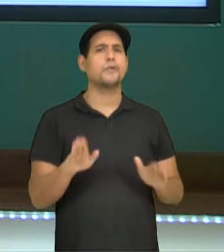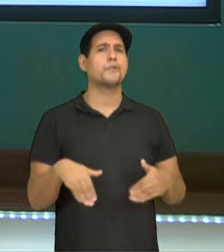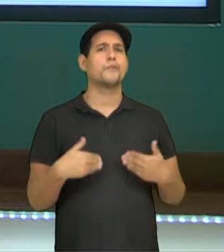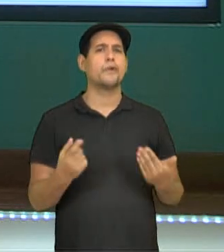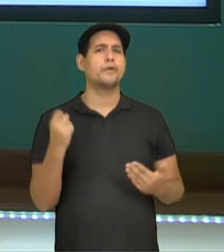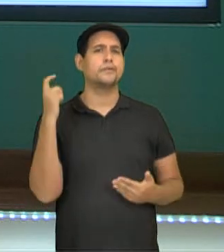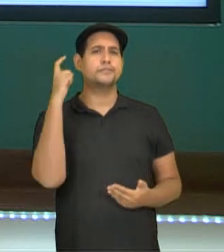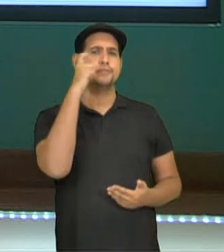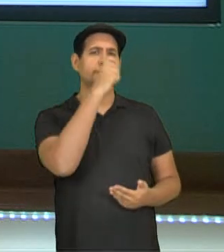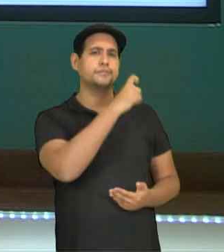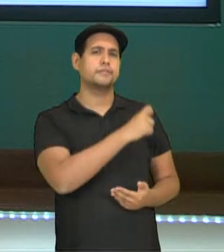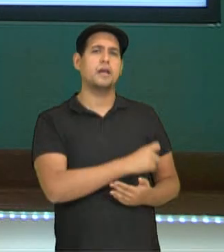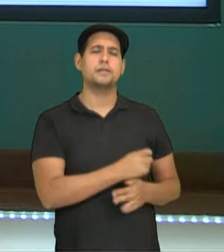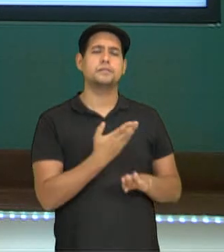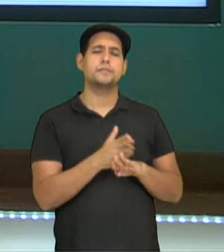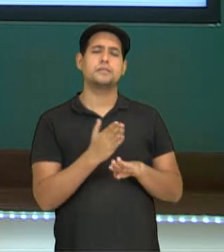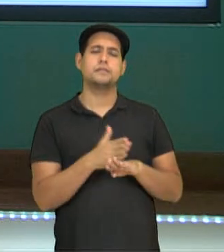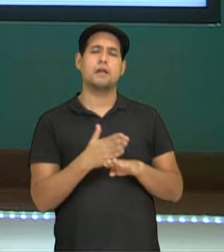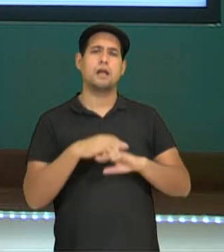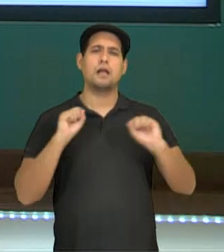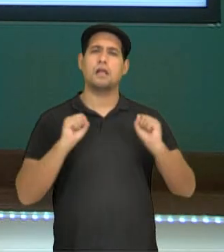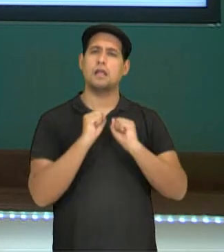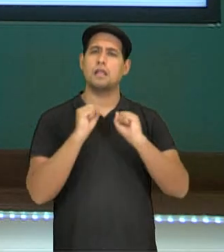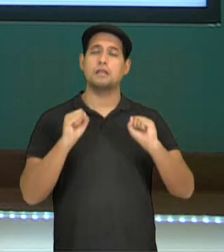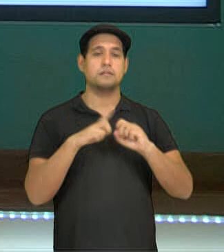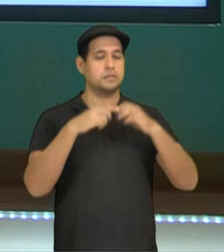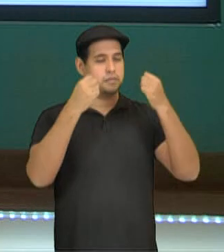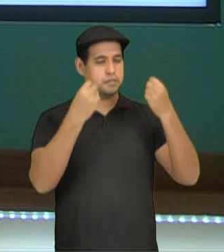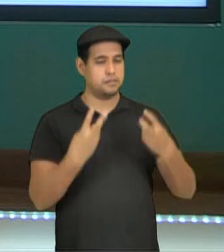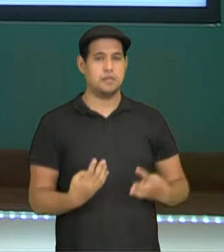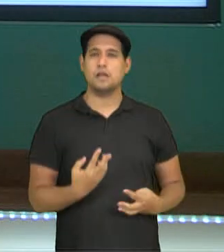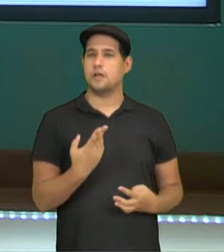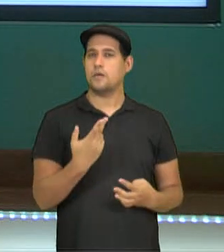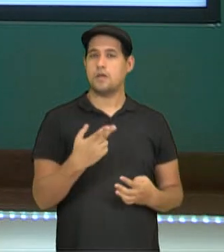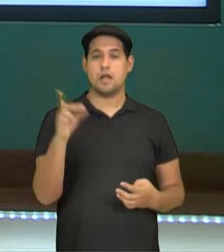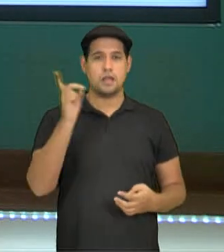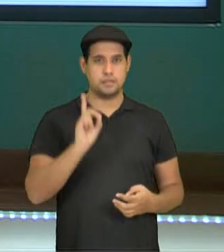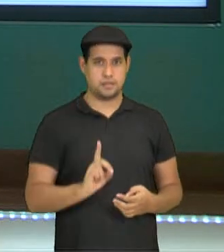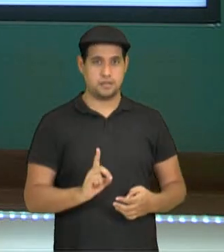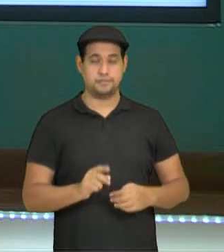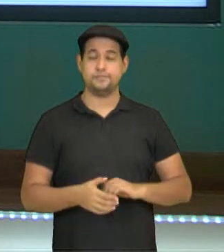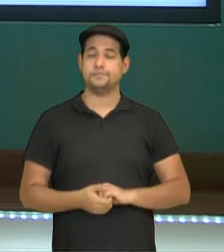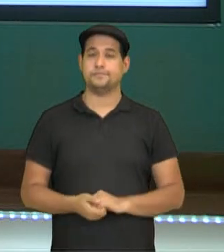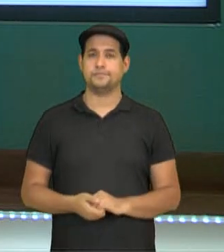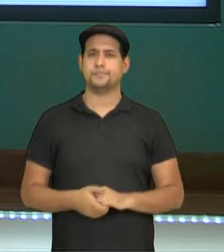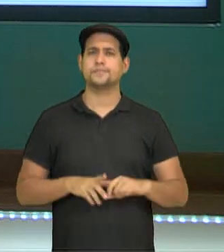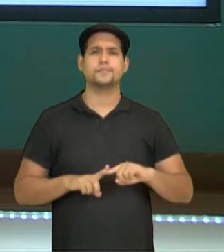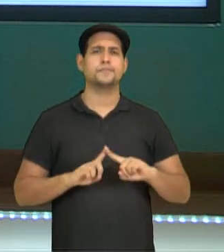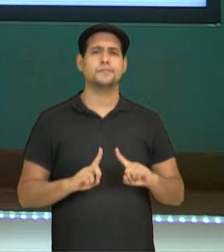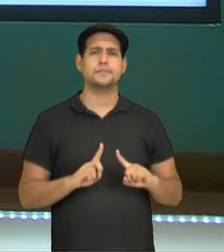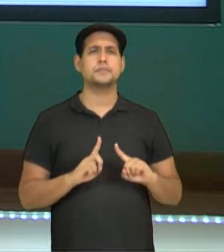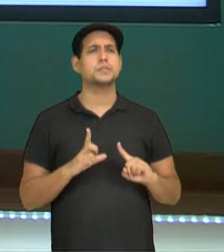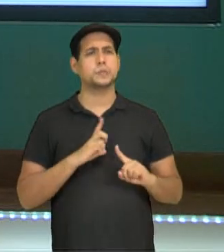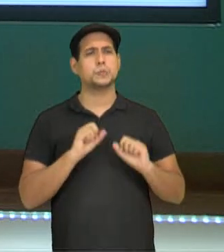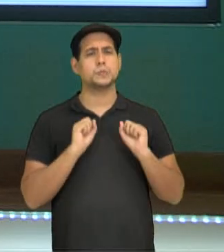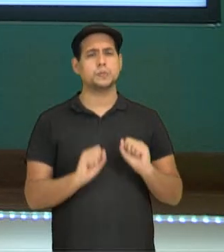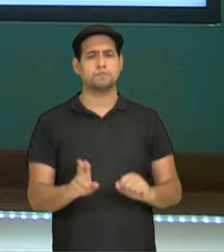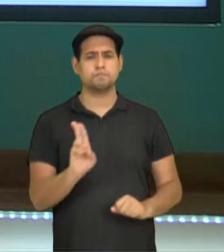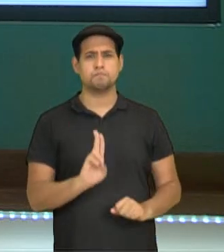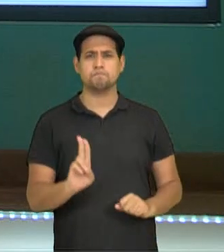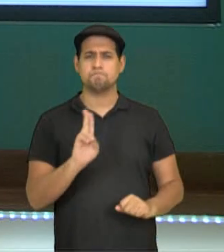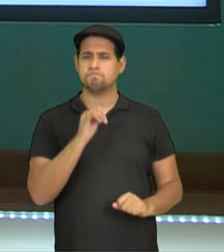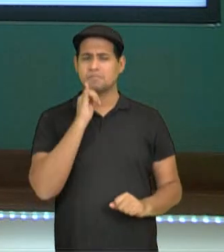sua dificuldade em praticar o atletismo? Você vai dizer, é a mesma coisa para os deficientes. Mas vocês podem ter colocado